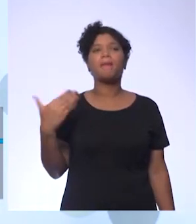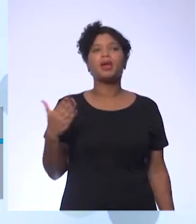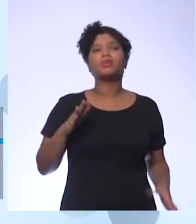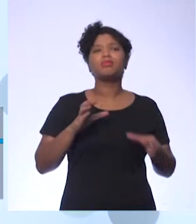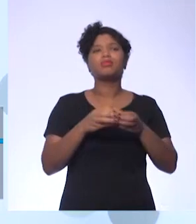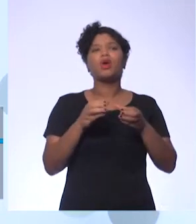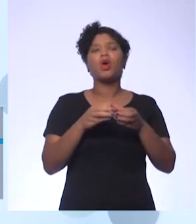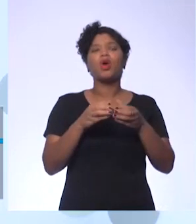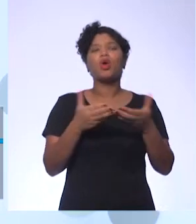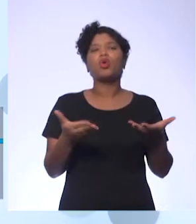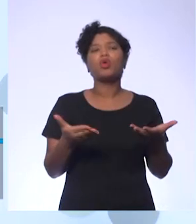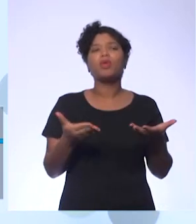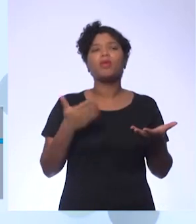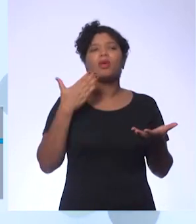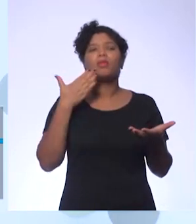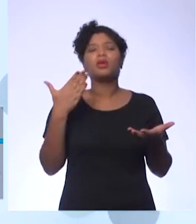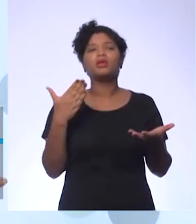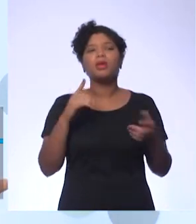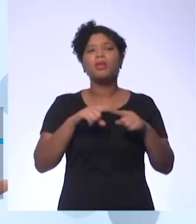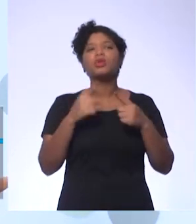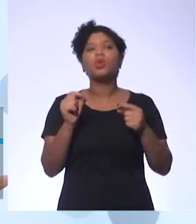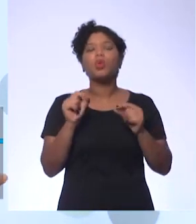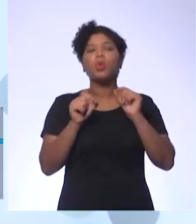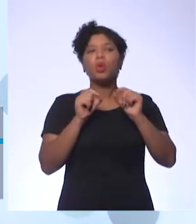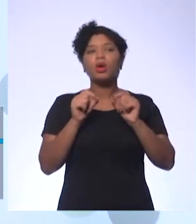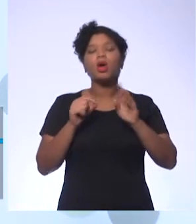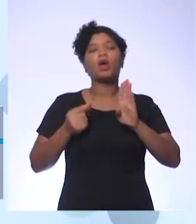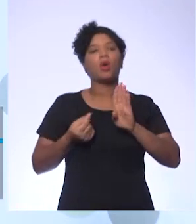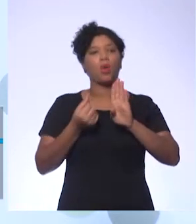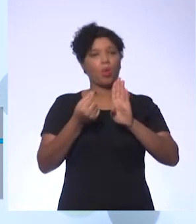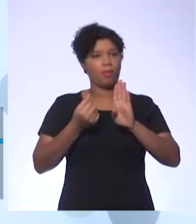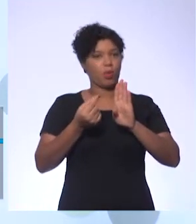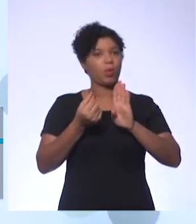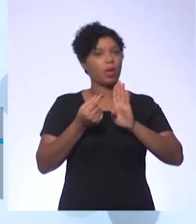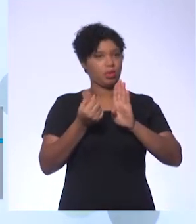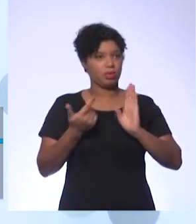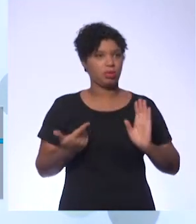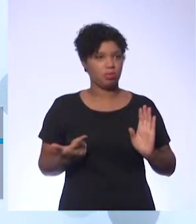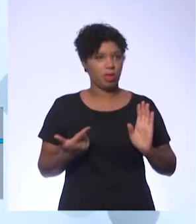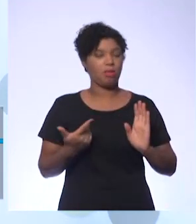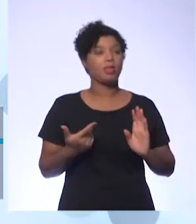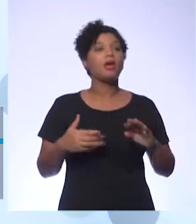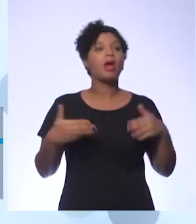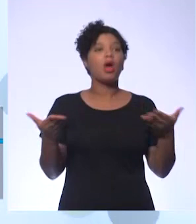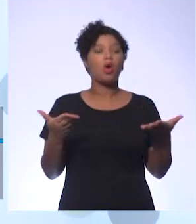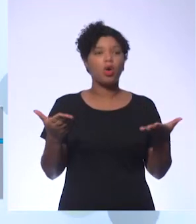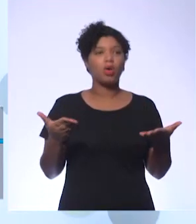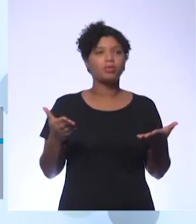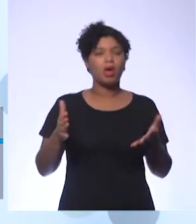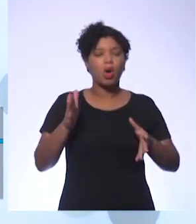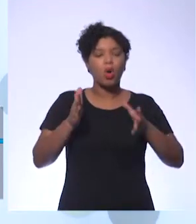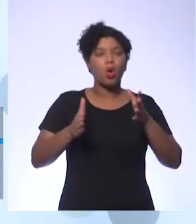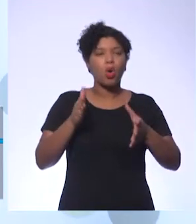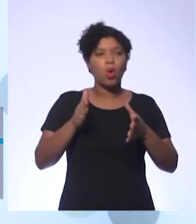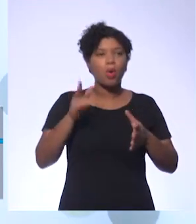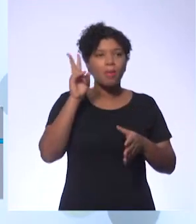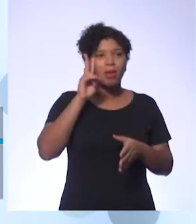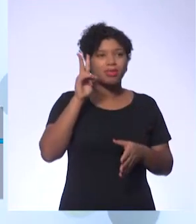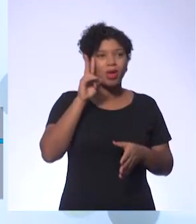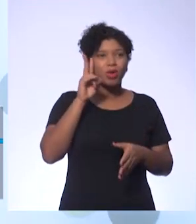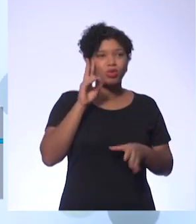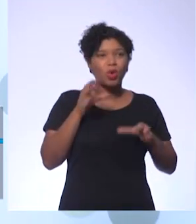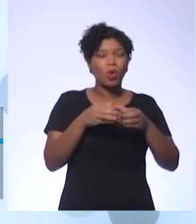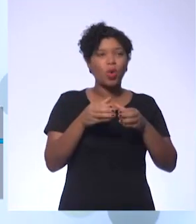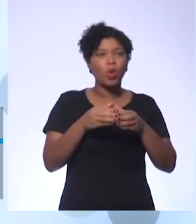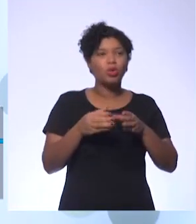está representada na ética protestante? Os burgueses. Certo? Então, nós estamos aqui no momento da história onde a burguesia ela